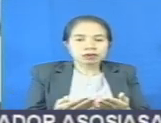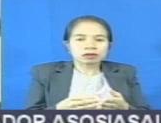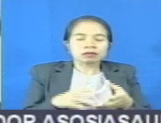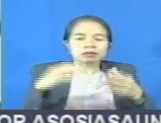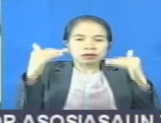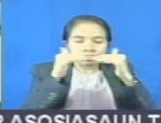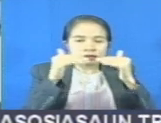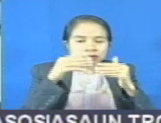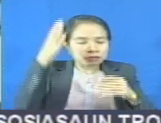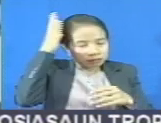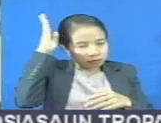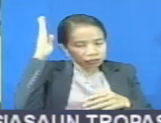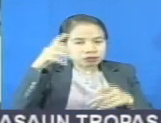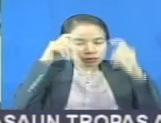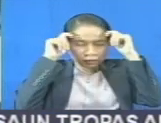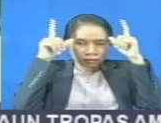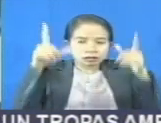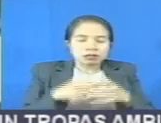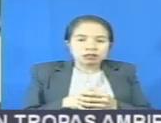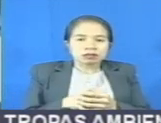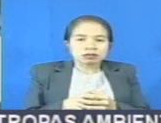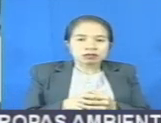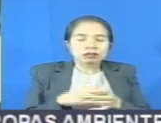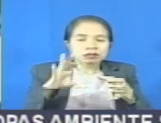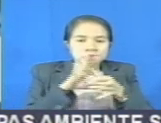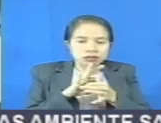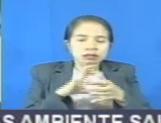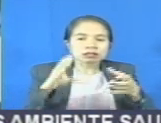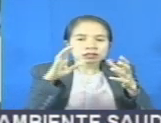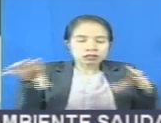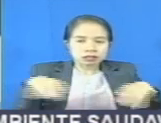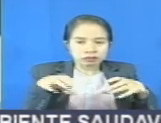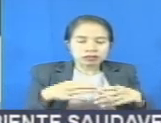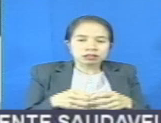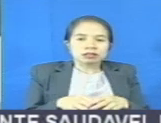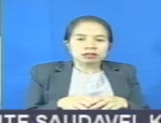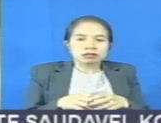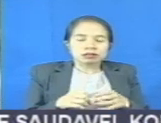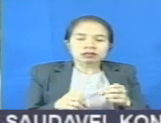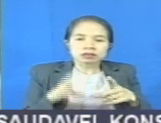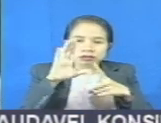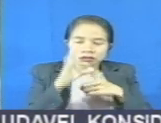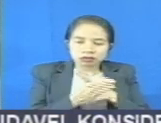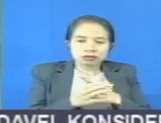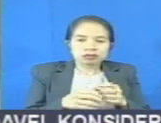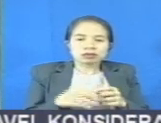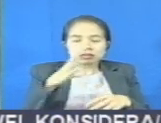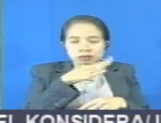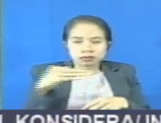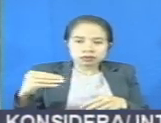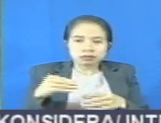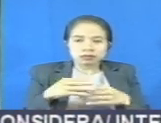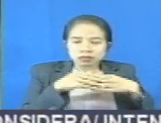conferência episcopal Timor-Leste onde a parceiro ne bem serviço e a área social e cultura Liu-liuba ia